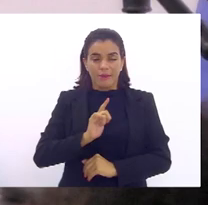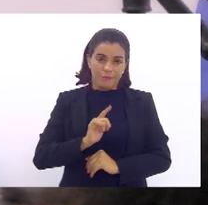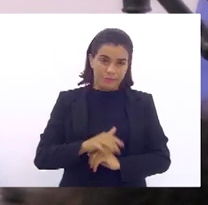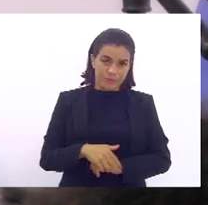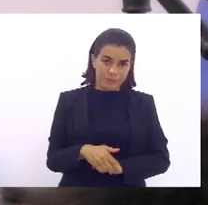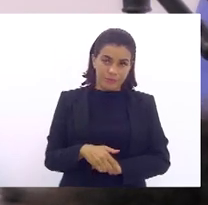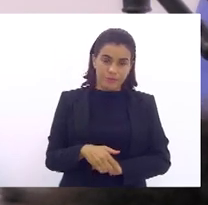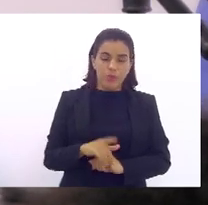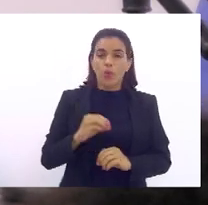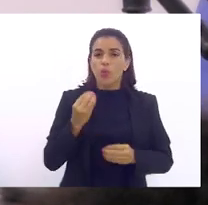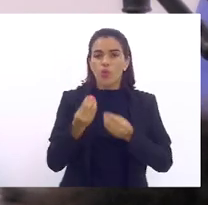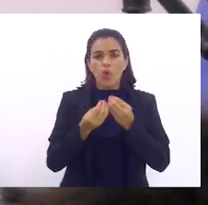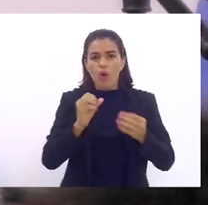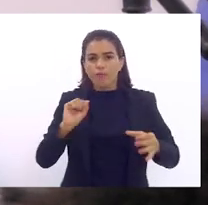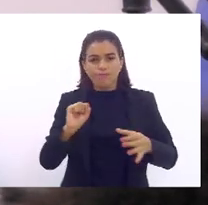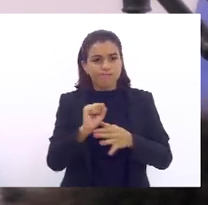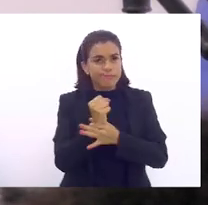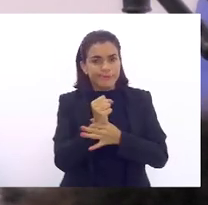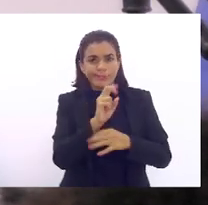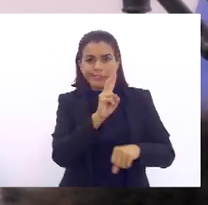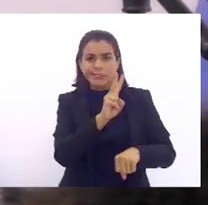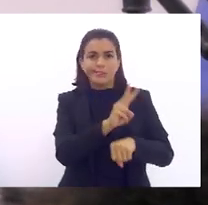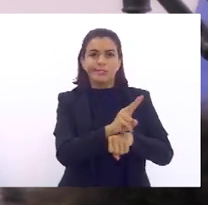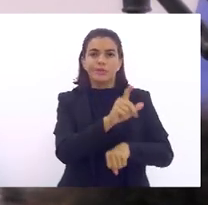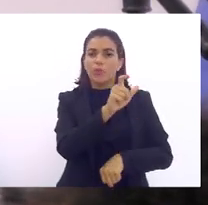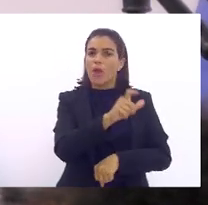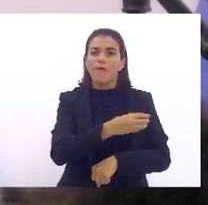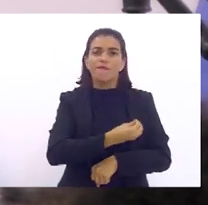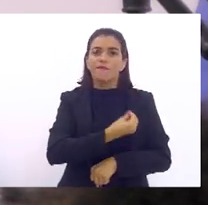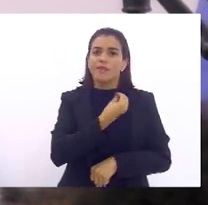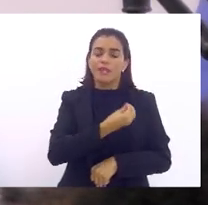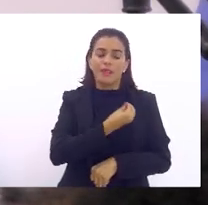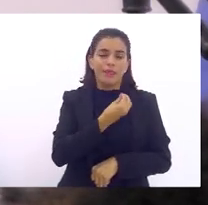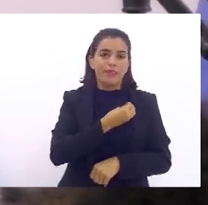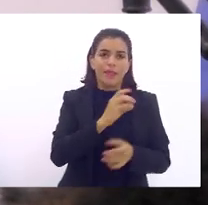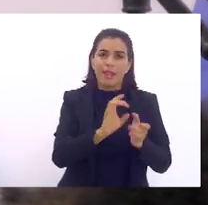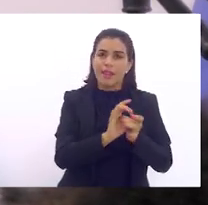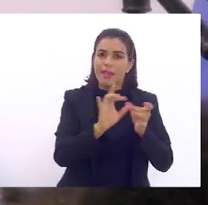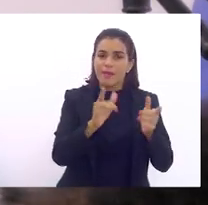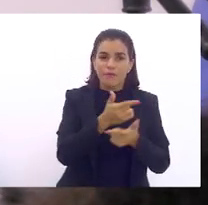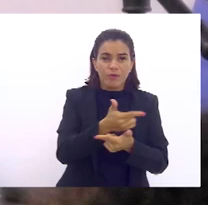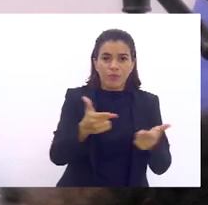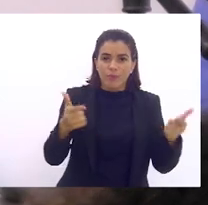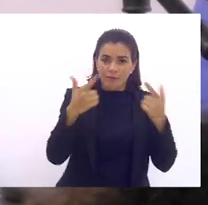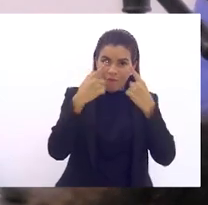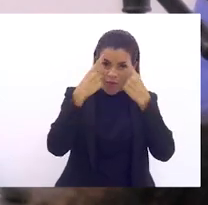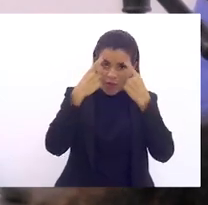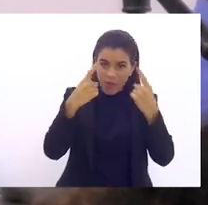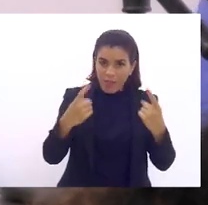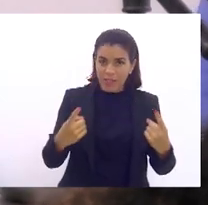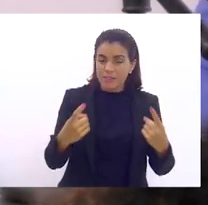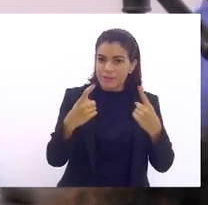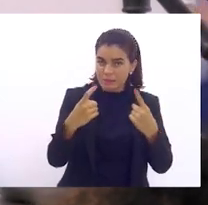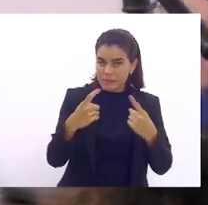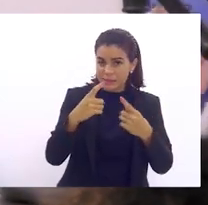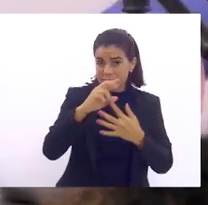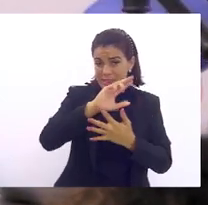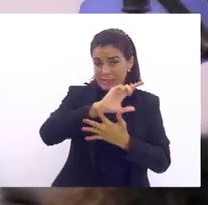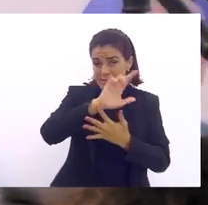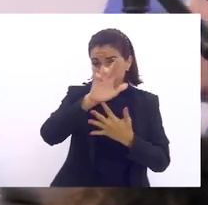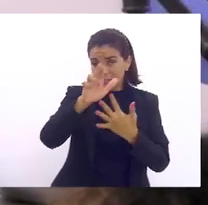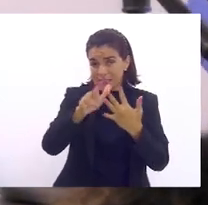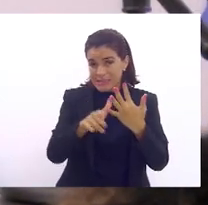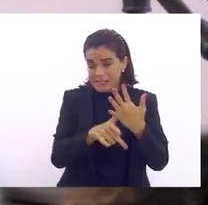como assegurar uma vida livre de violências não só a violência doméstica familiar mas tantas outras formas de violência que